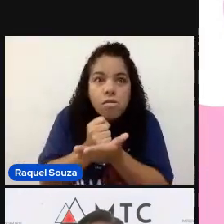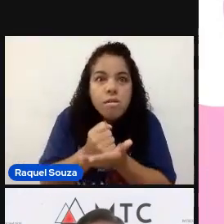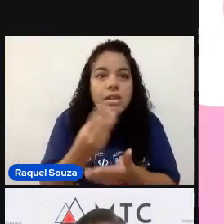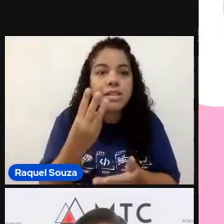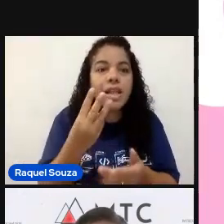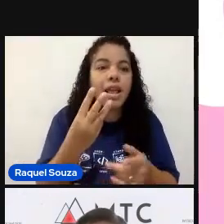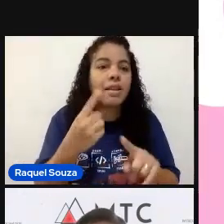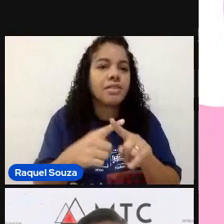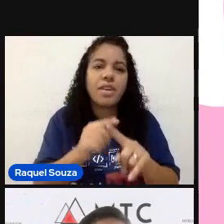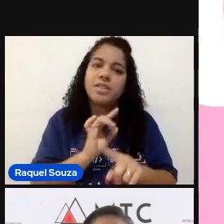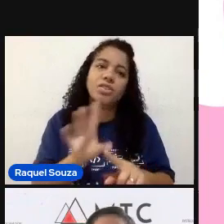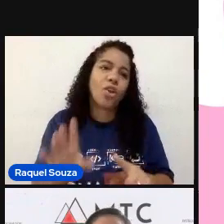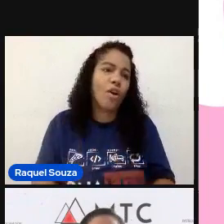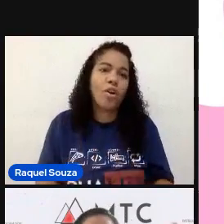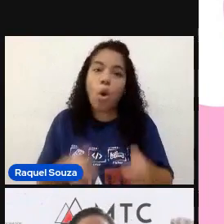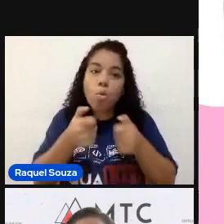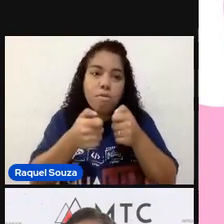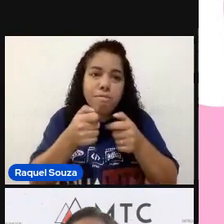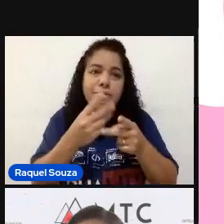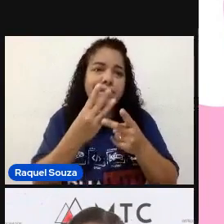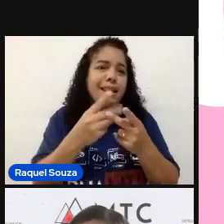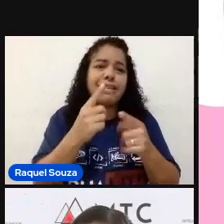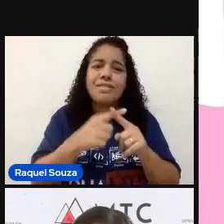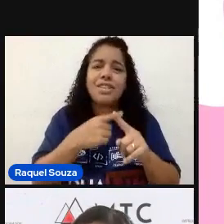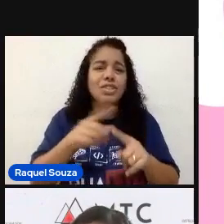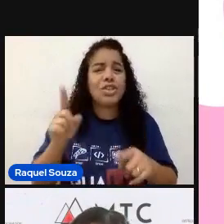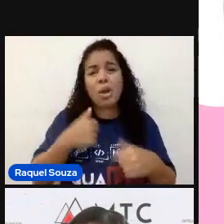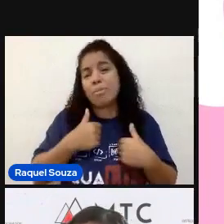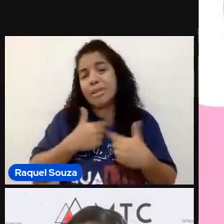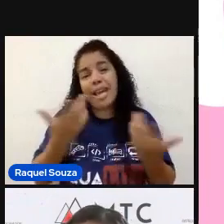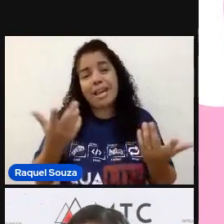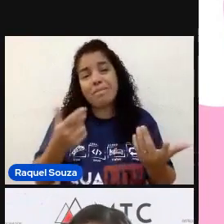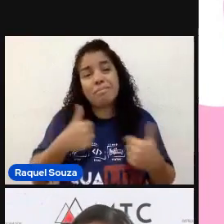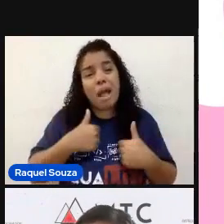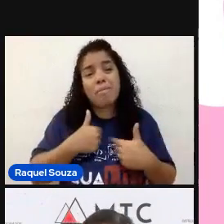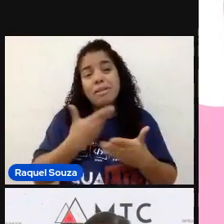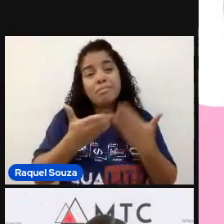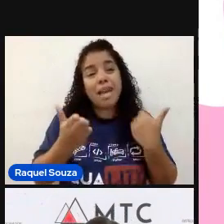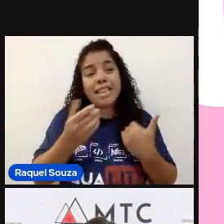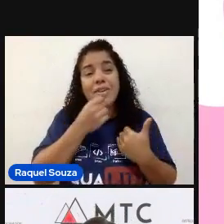entediado, não teve mais graça para mim. Quem aproveita é o resto do pessoal da casa.